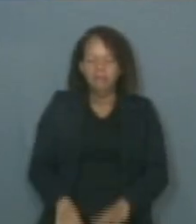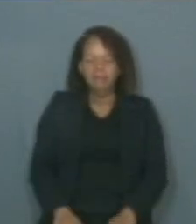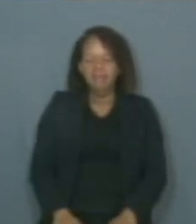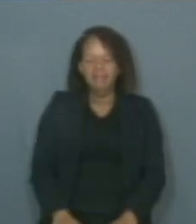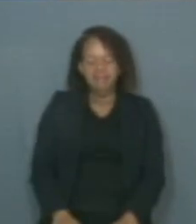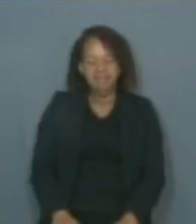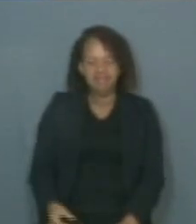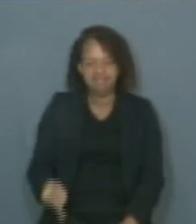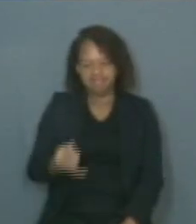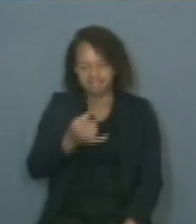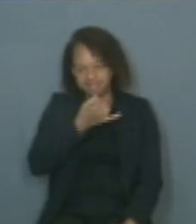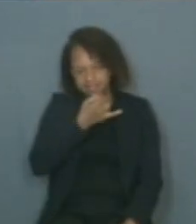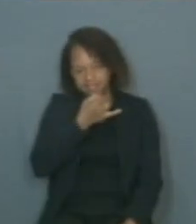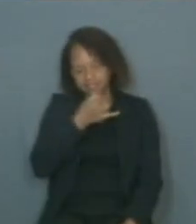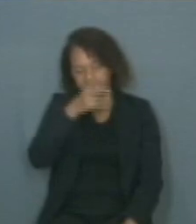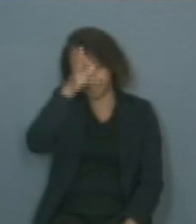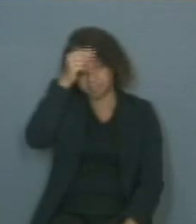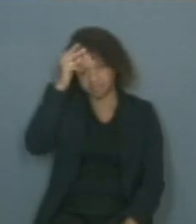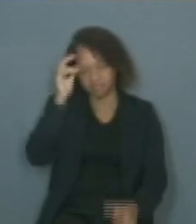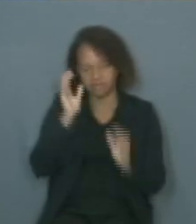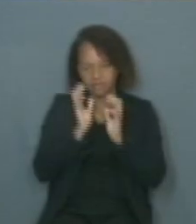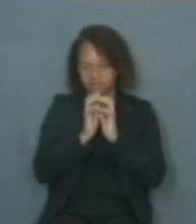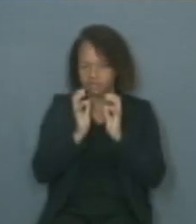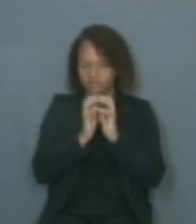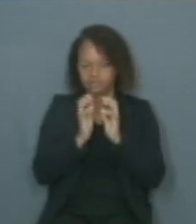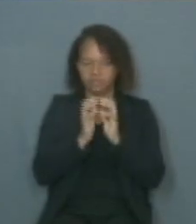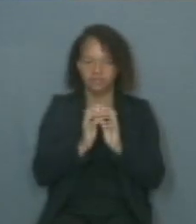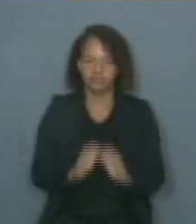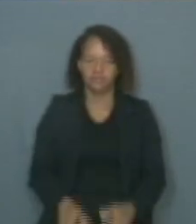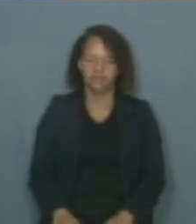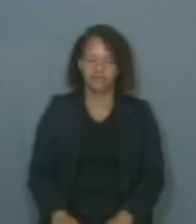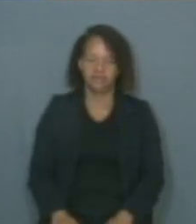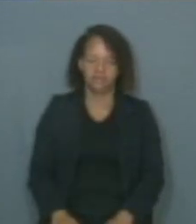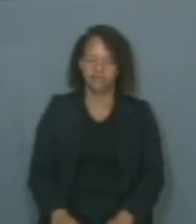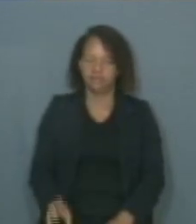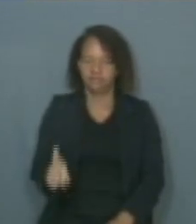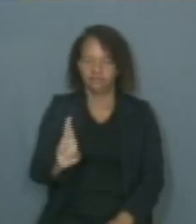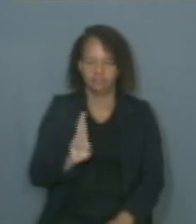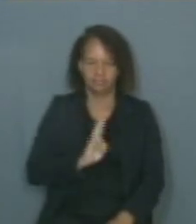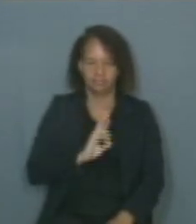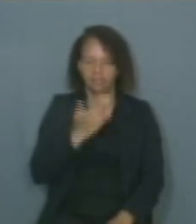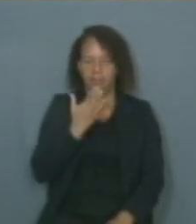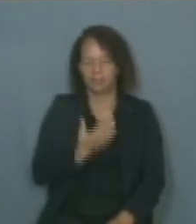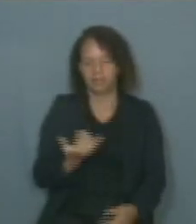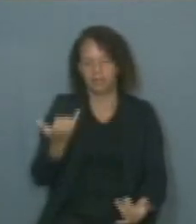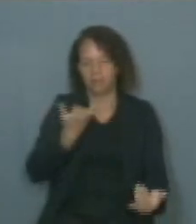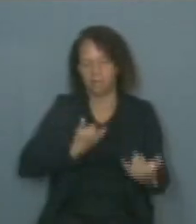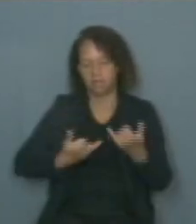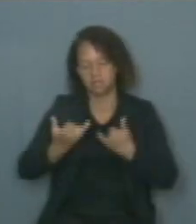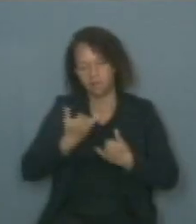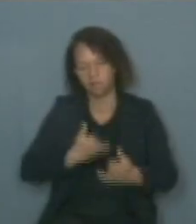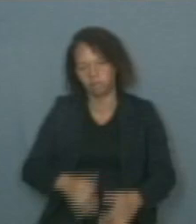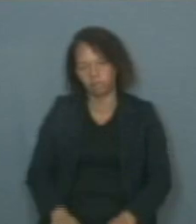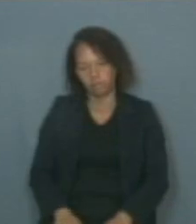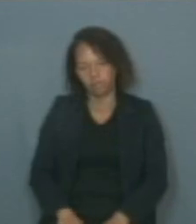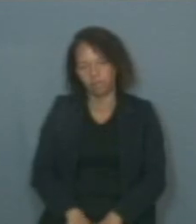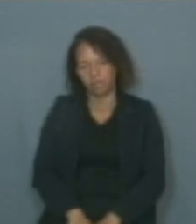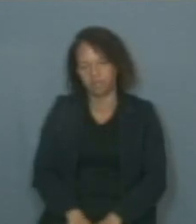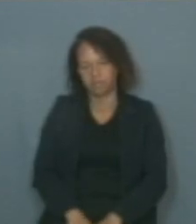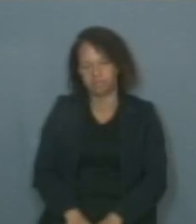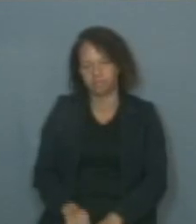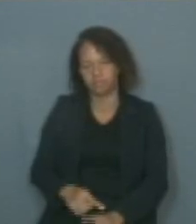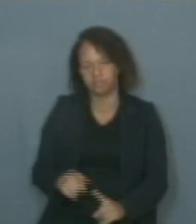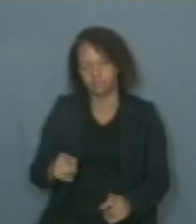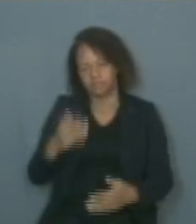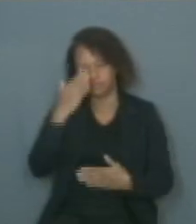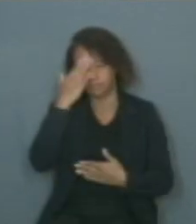E, infelizmente, a prefeitura do Recife não responde os nossos pedidos de informação. Mas, de